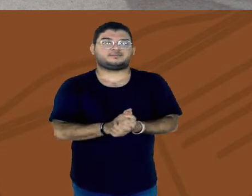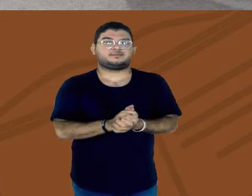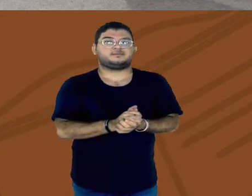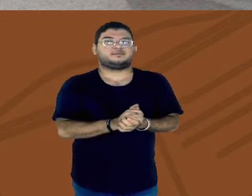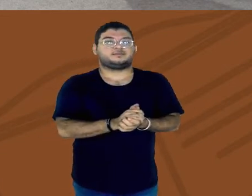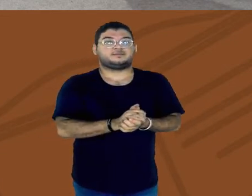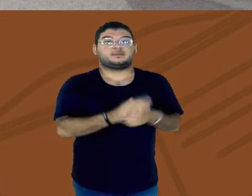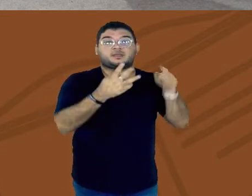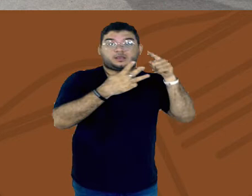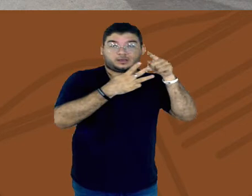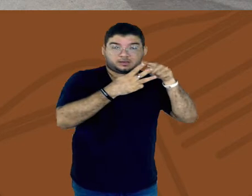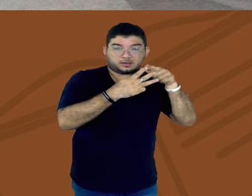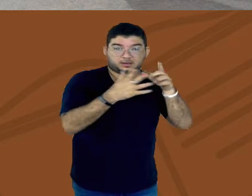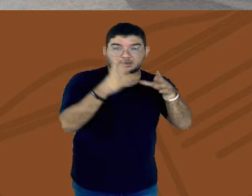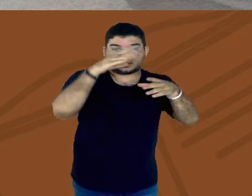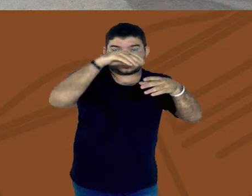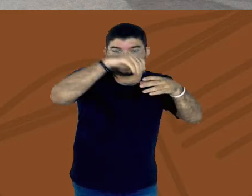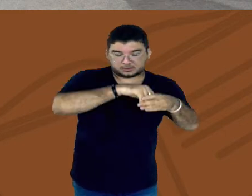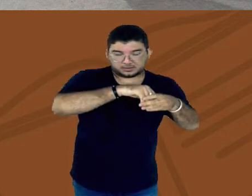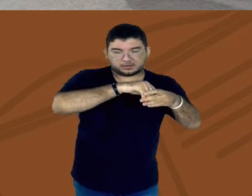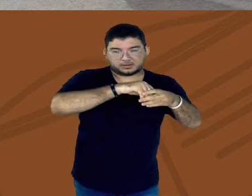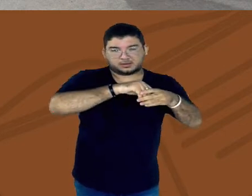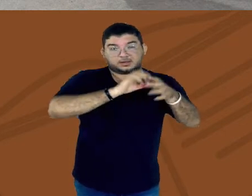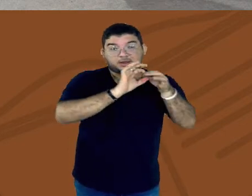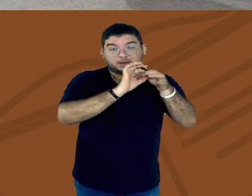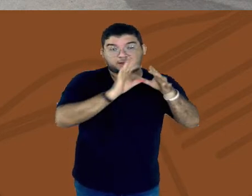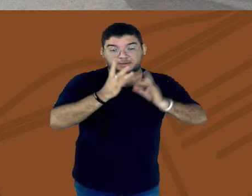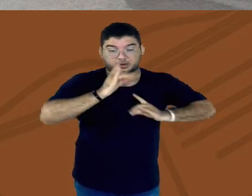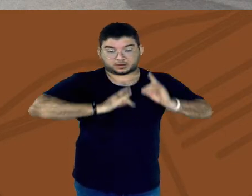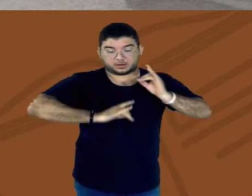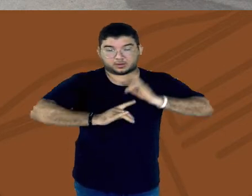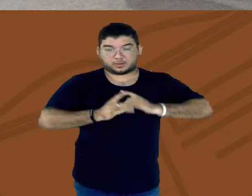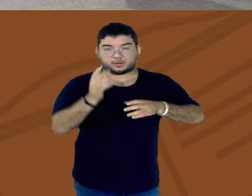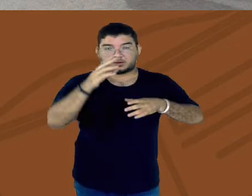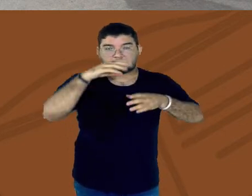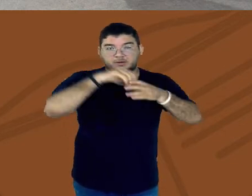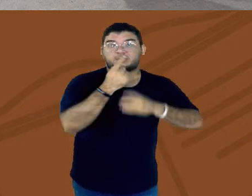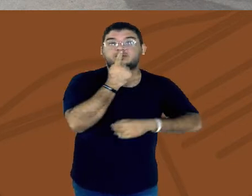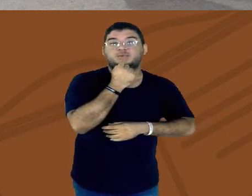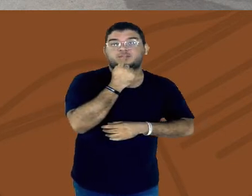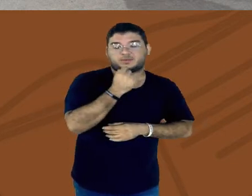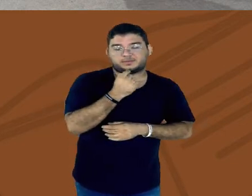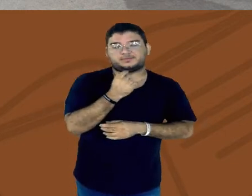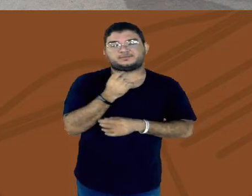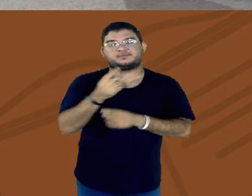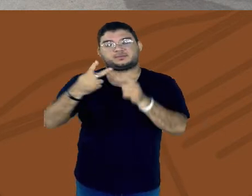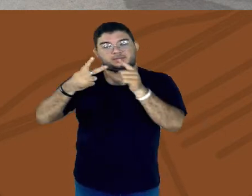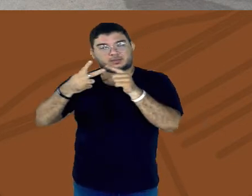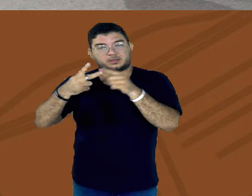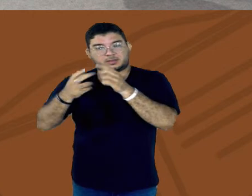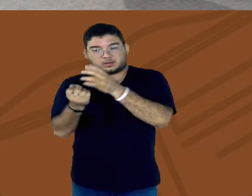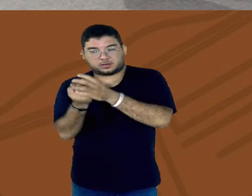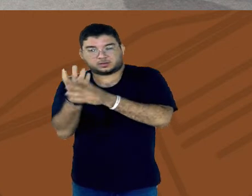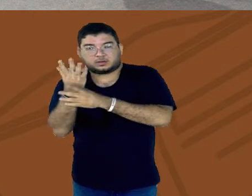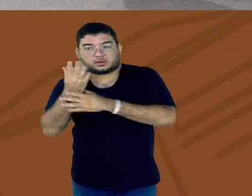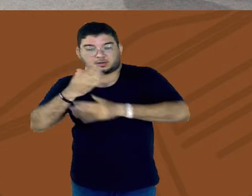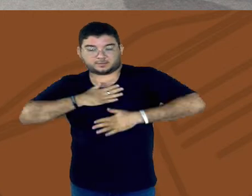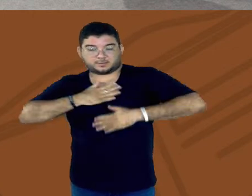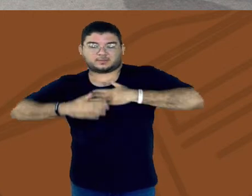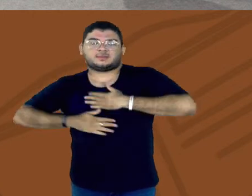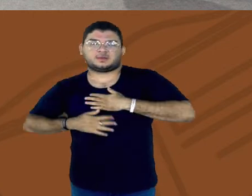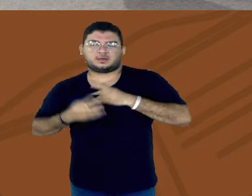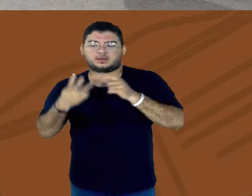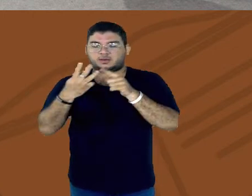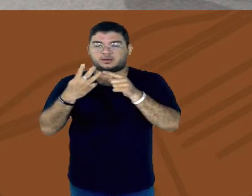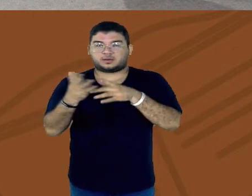lá. Glândula endócrina libera dentro da corrente sanguínea. Glândula exócrina libera para fora do corpo.